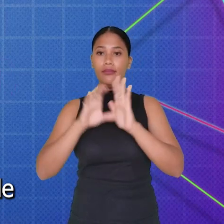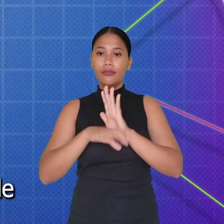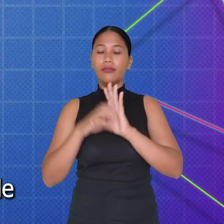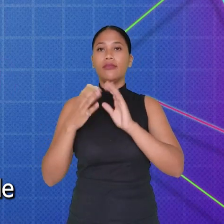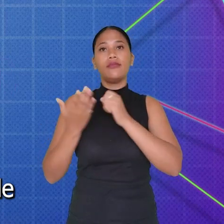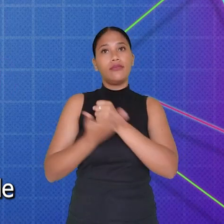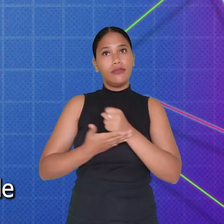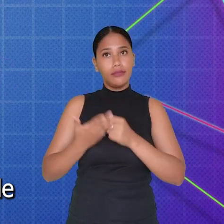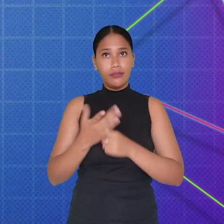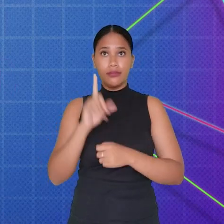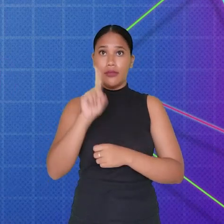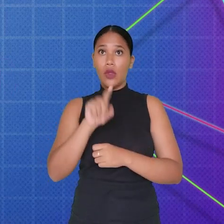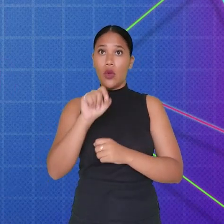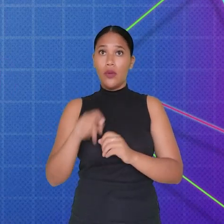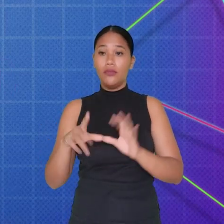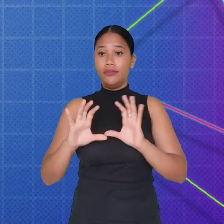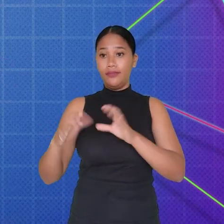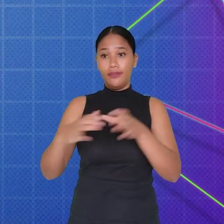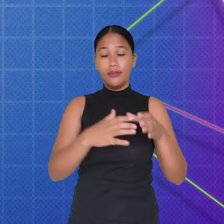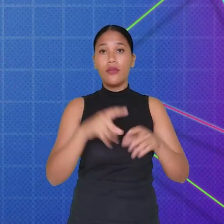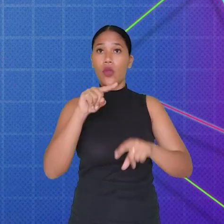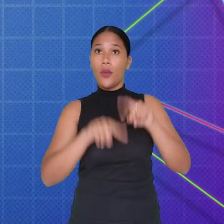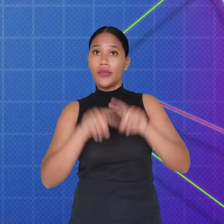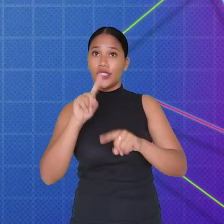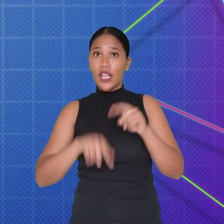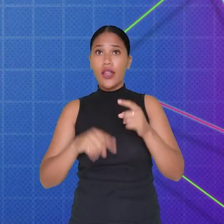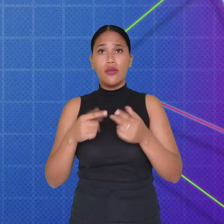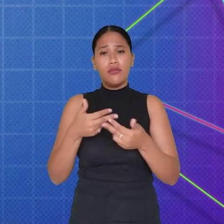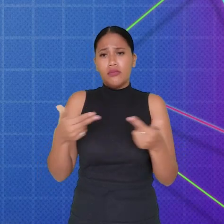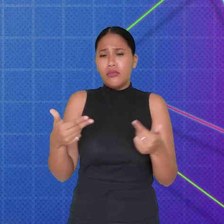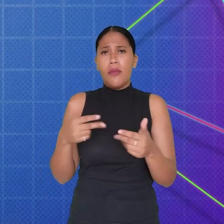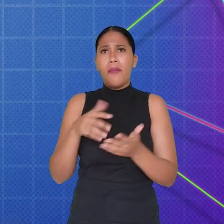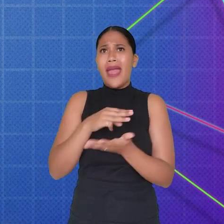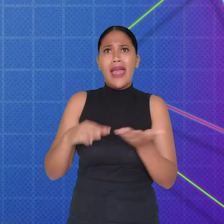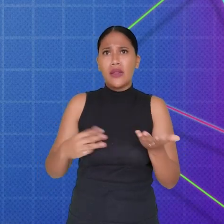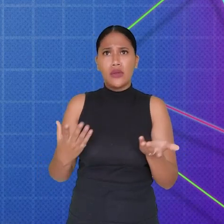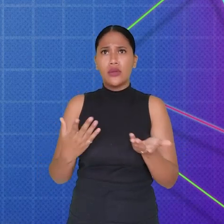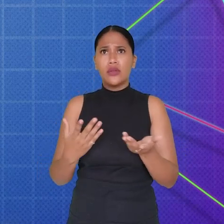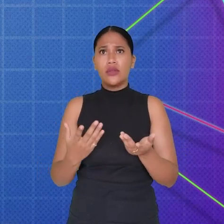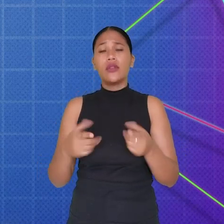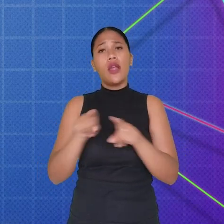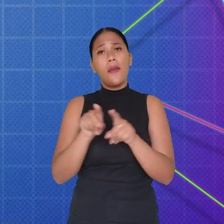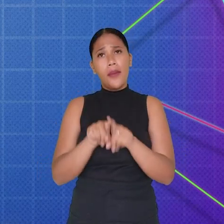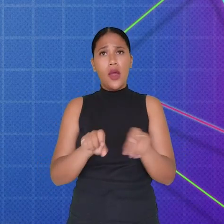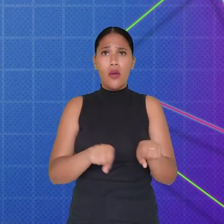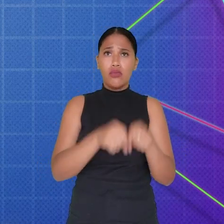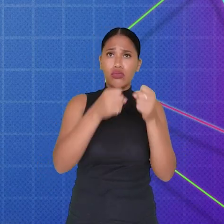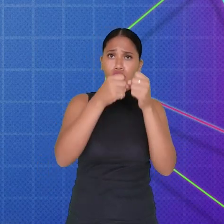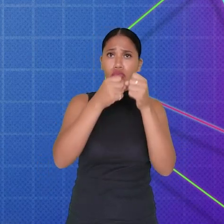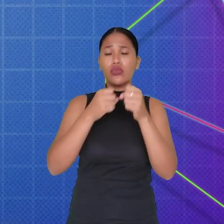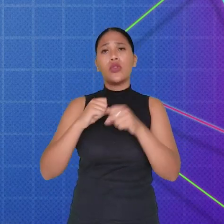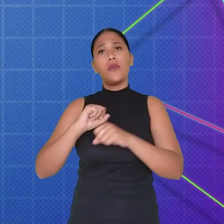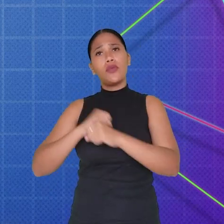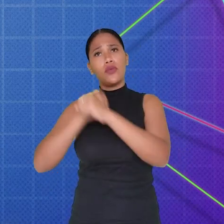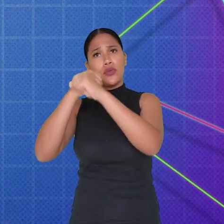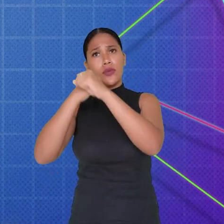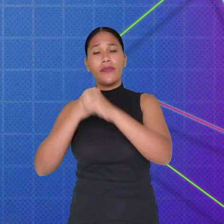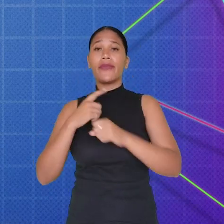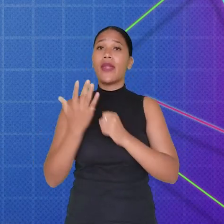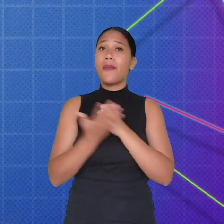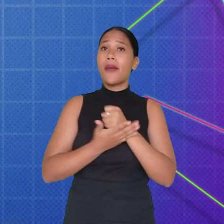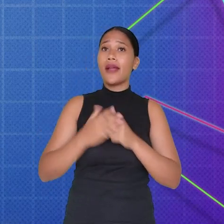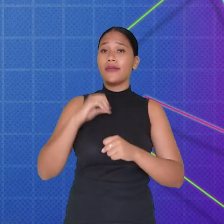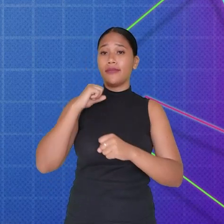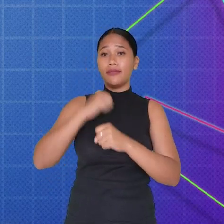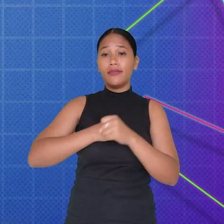básicos de POO, sendo eles as classes, objetos, atributos, métodos, construtores e destrutores. Eles são a base para a